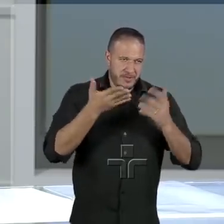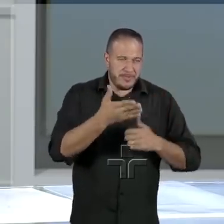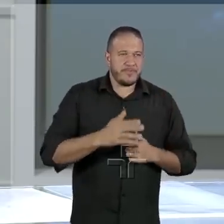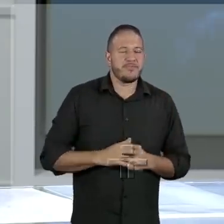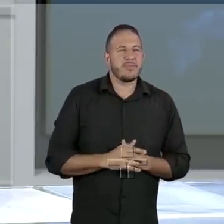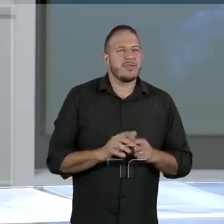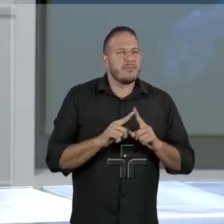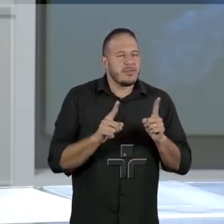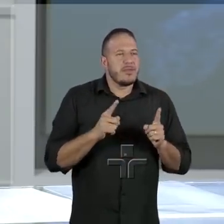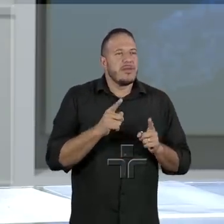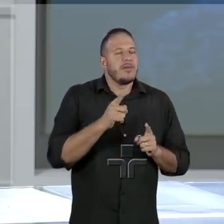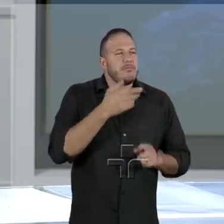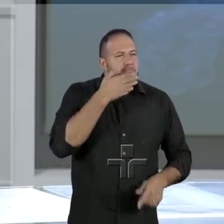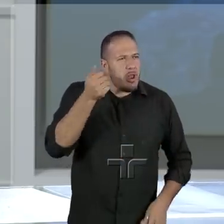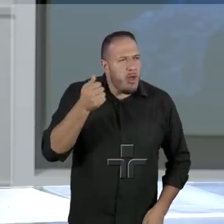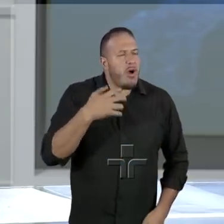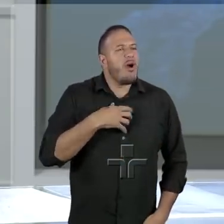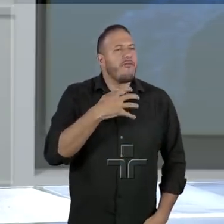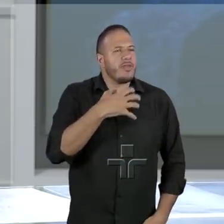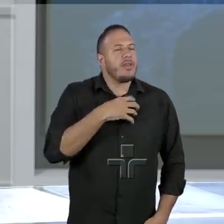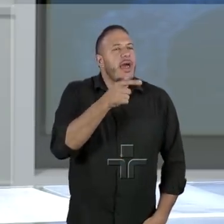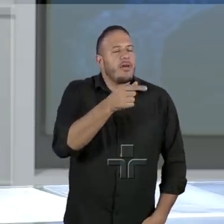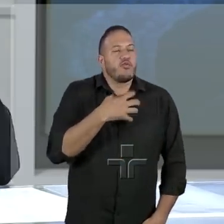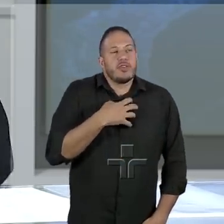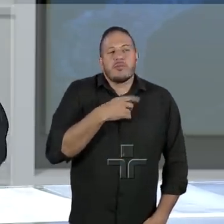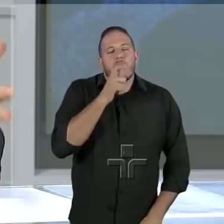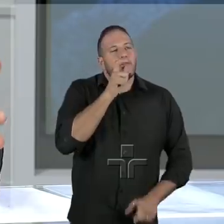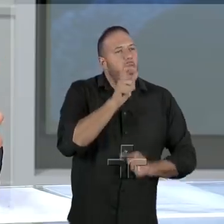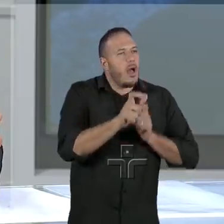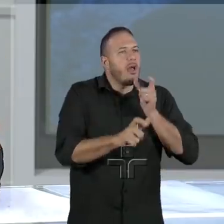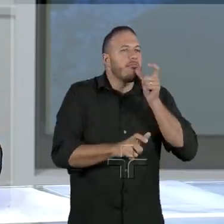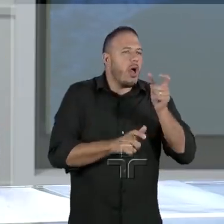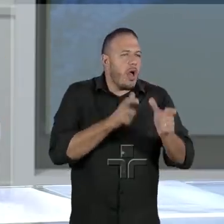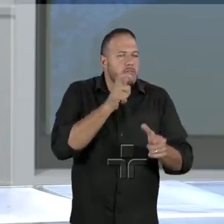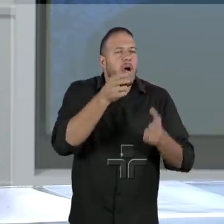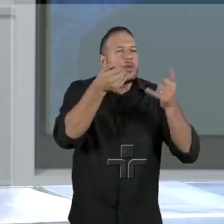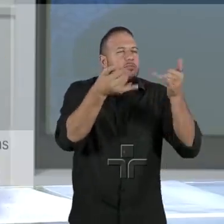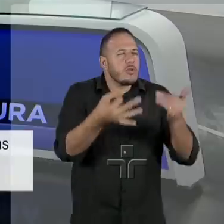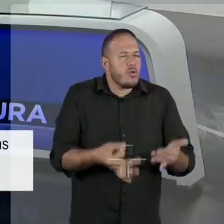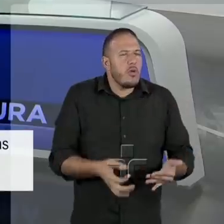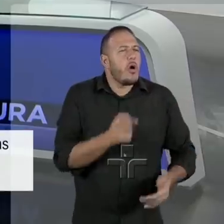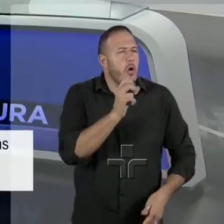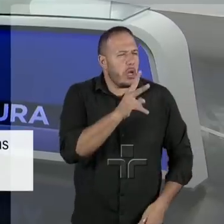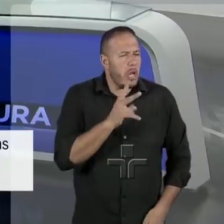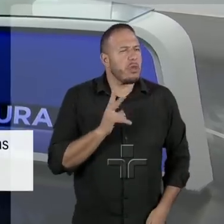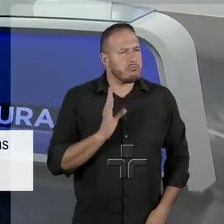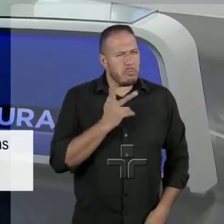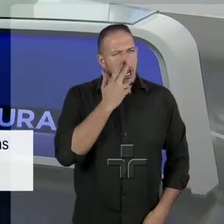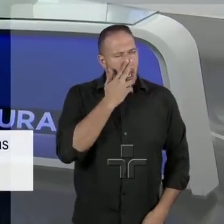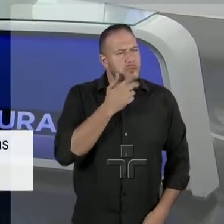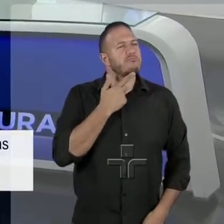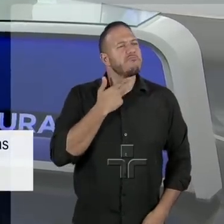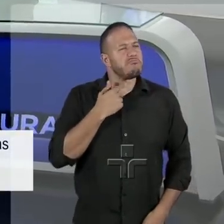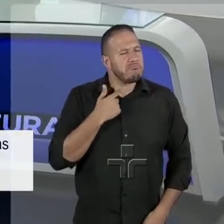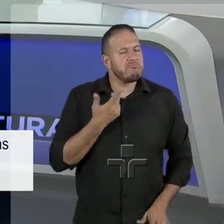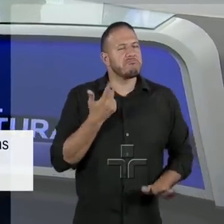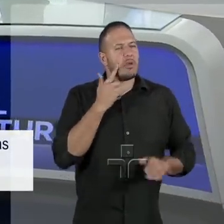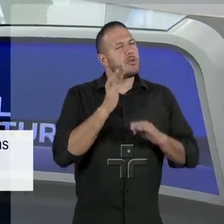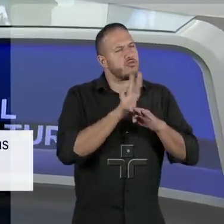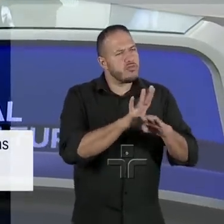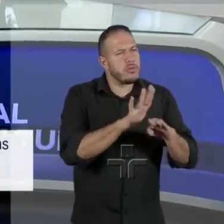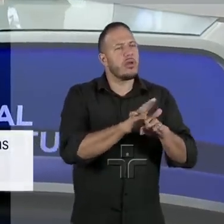As melhores intenções eu vi nas expressões que essa mulher manifestou, as melhores intenções. É contribuir para um